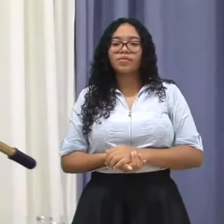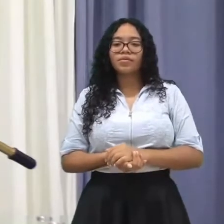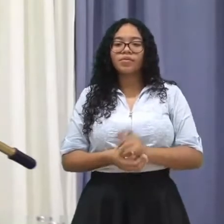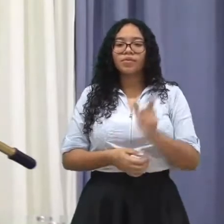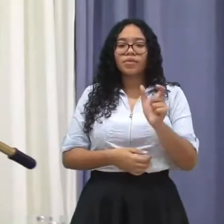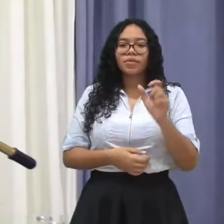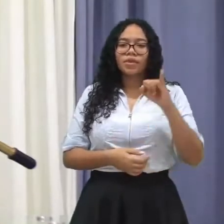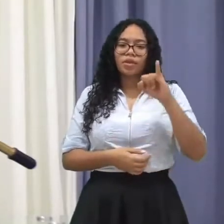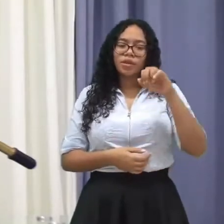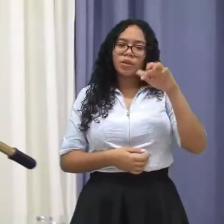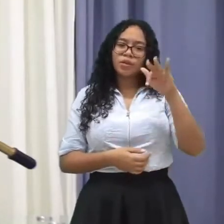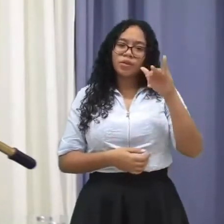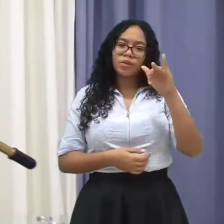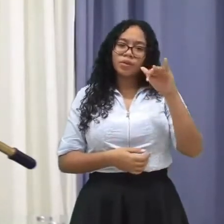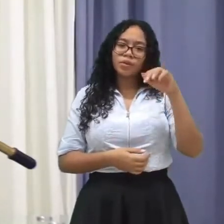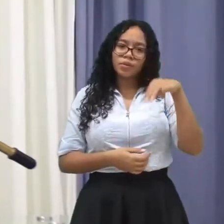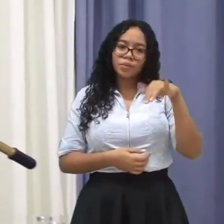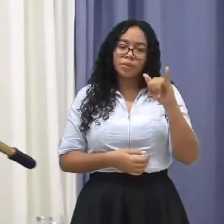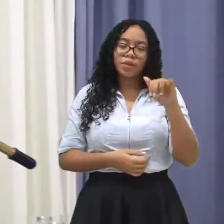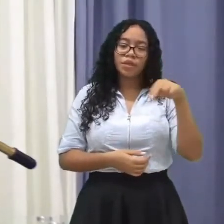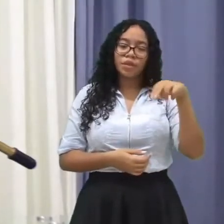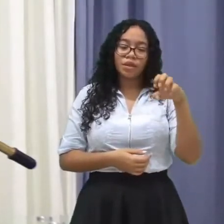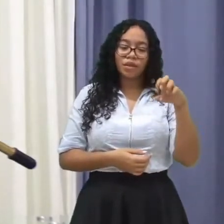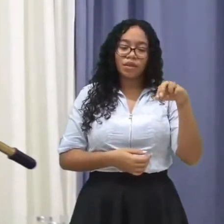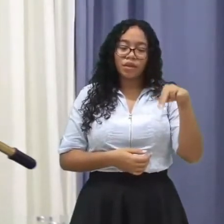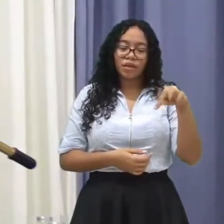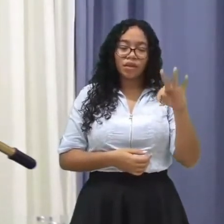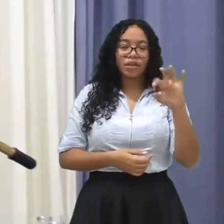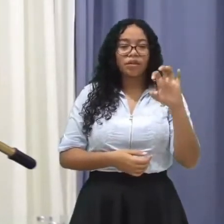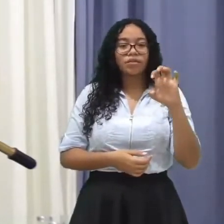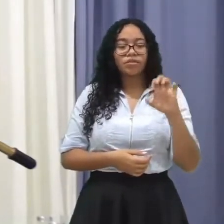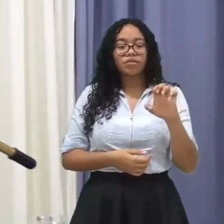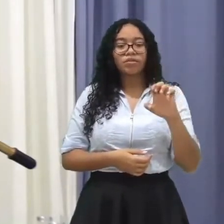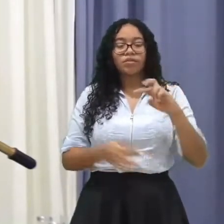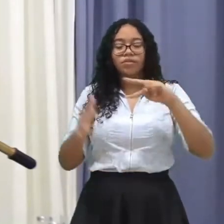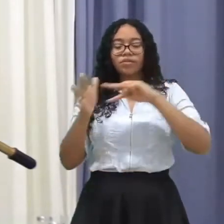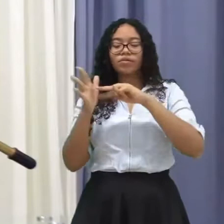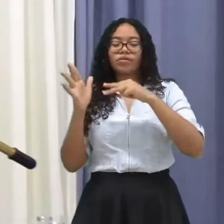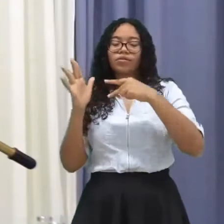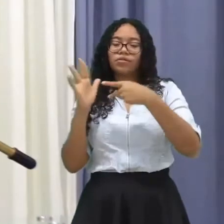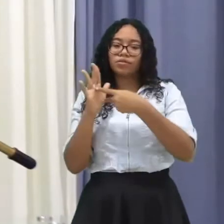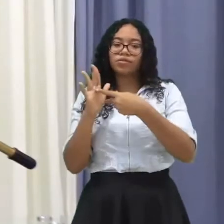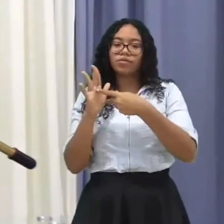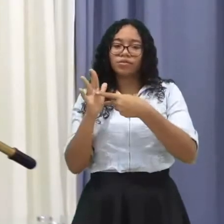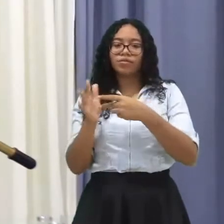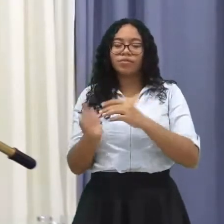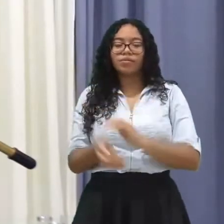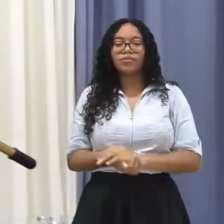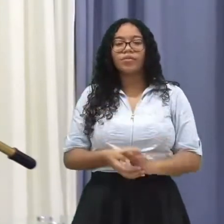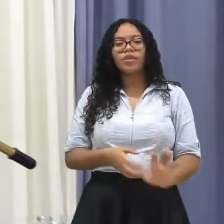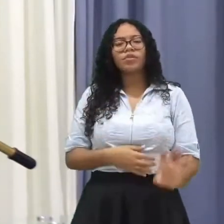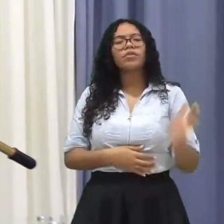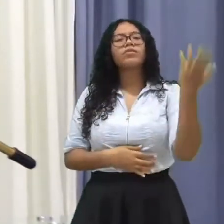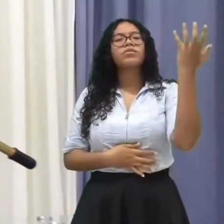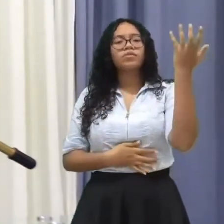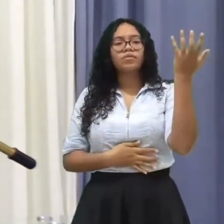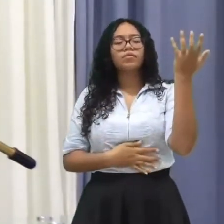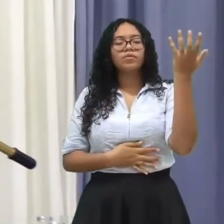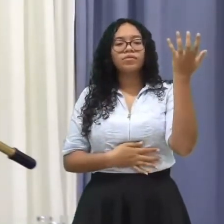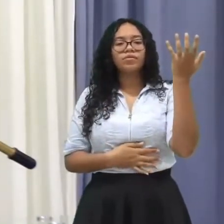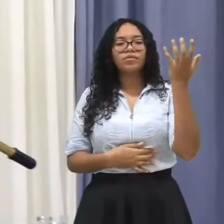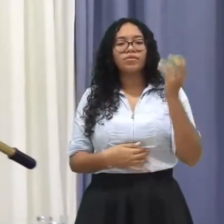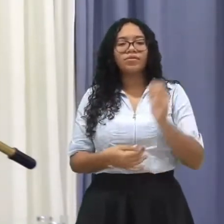Dr. Reinhard Sauer, significa um acontecimento que está